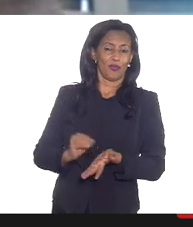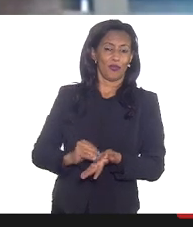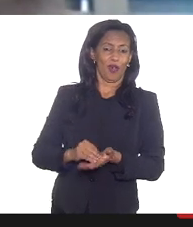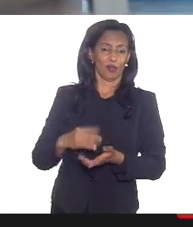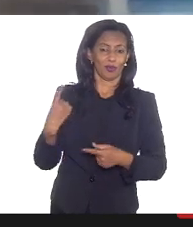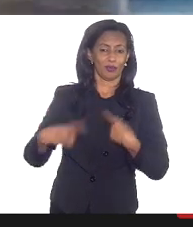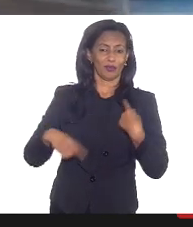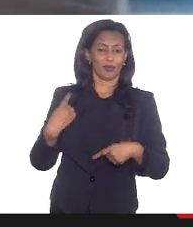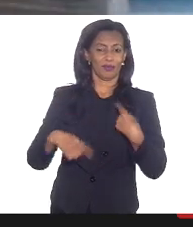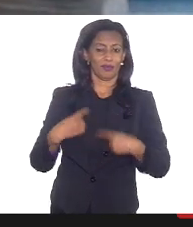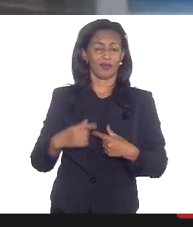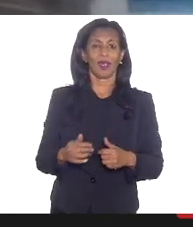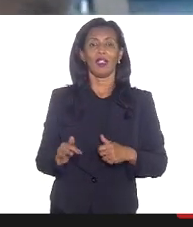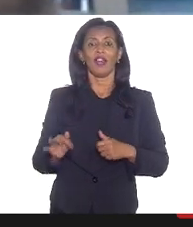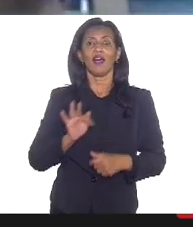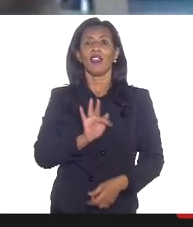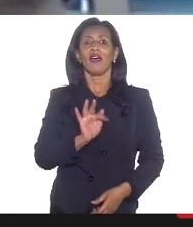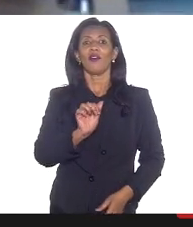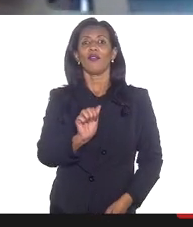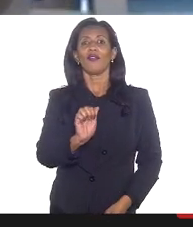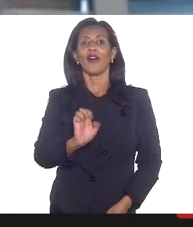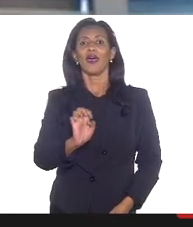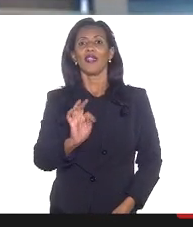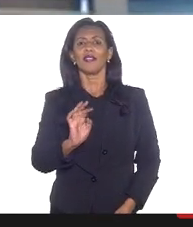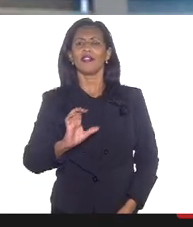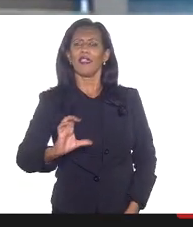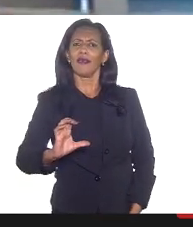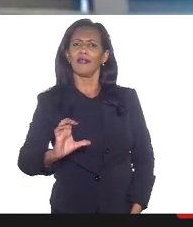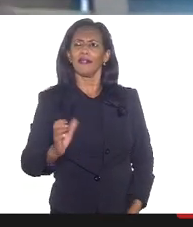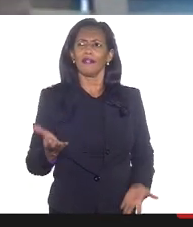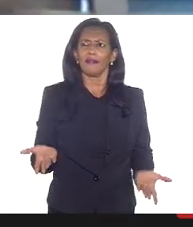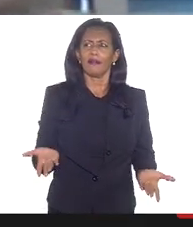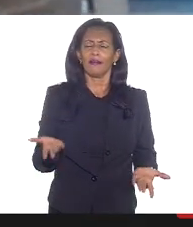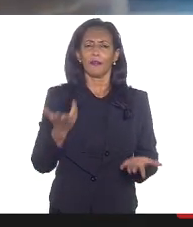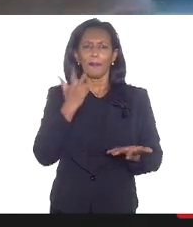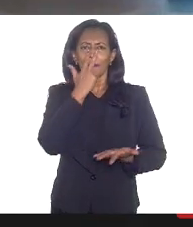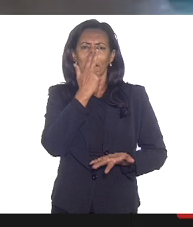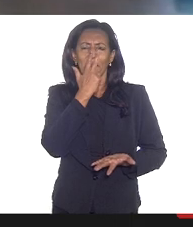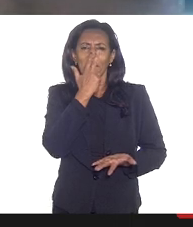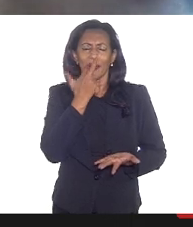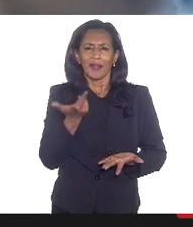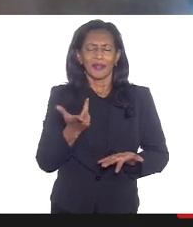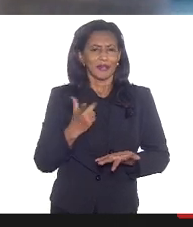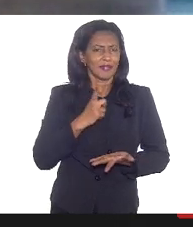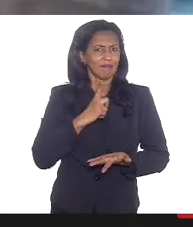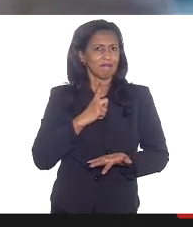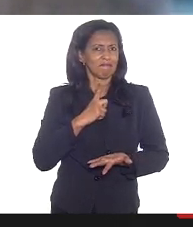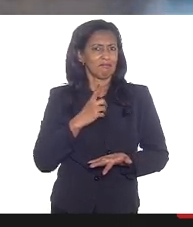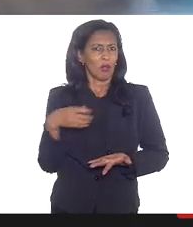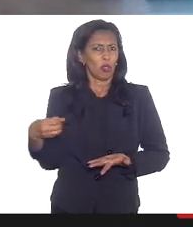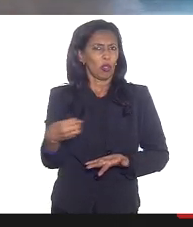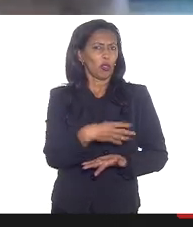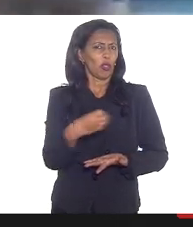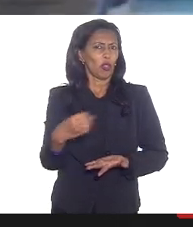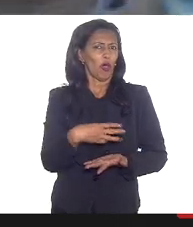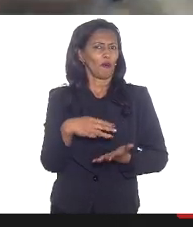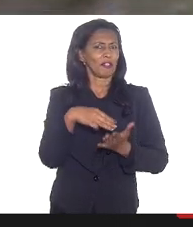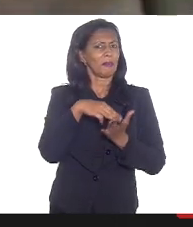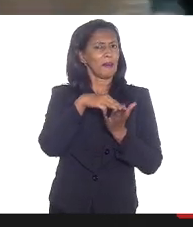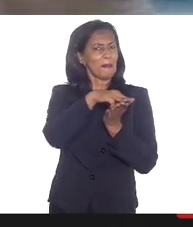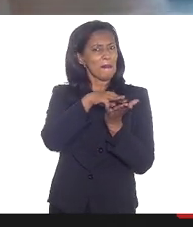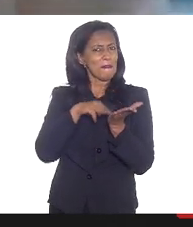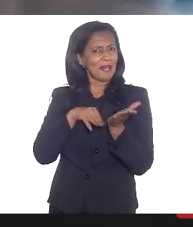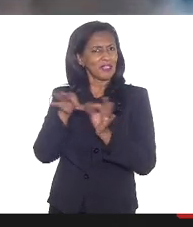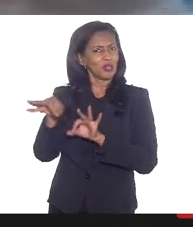debate da FAITEC. A FAITEC, que parece que andou circulando aí, a nova matriz curricular que eles